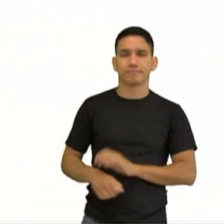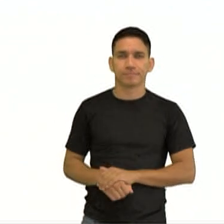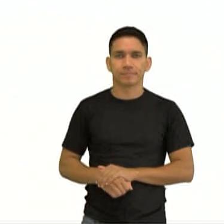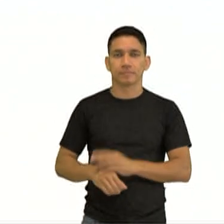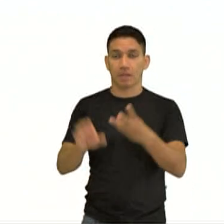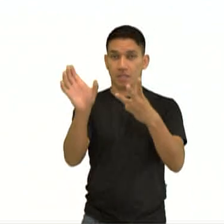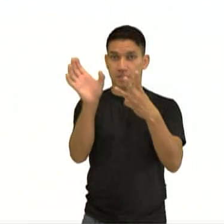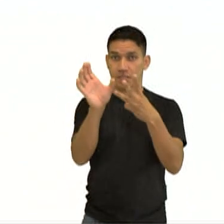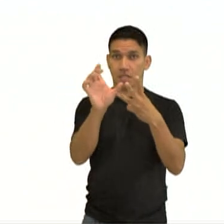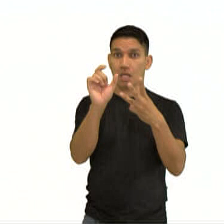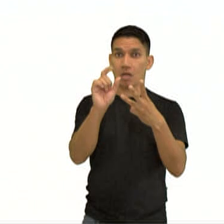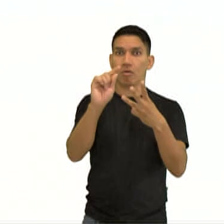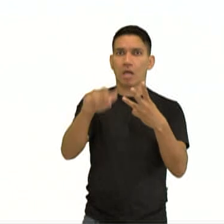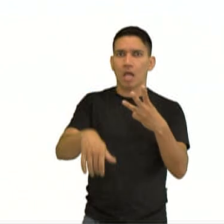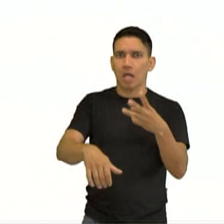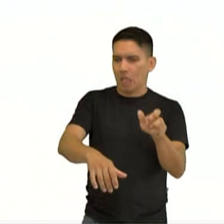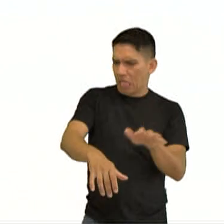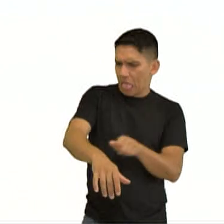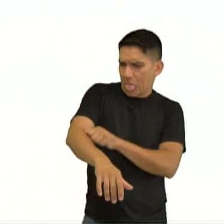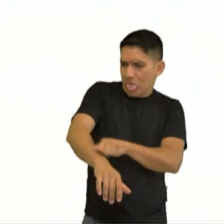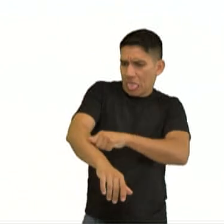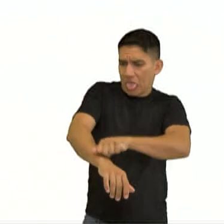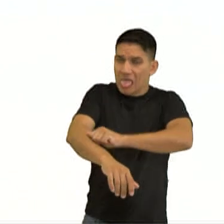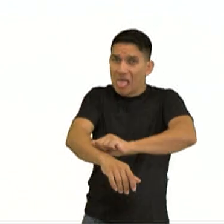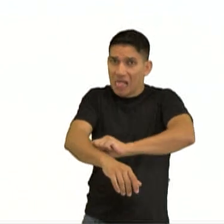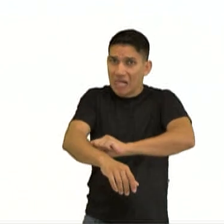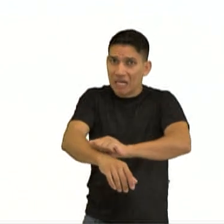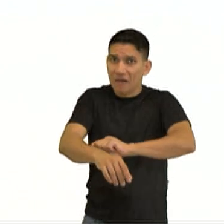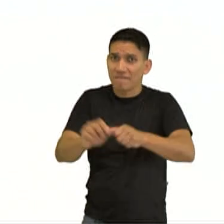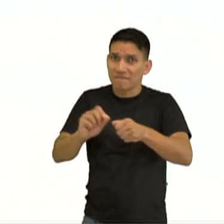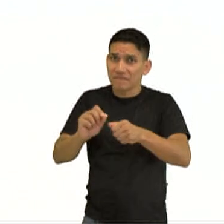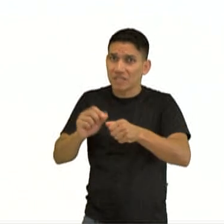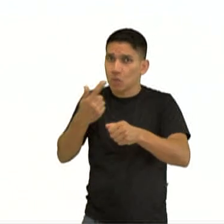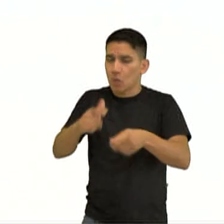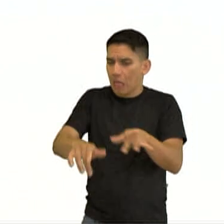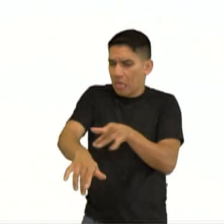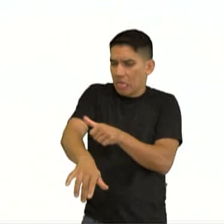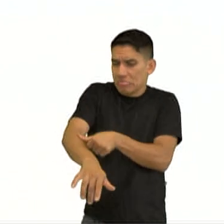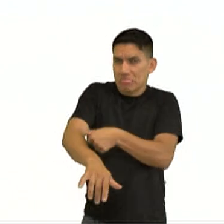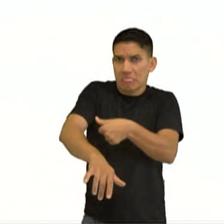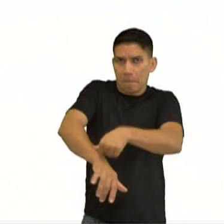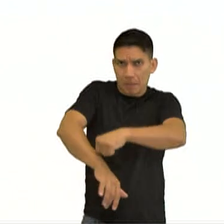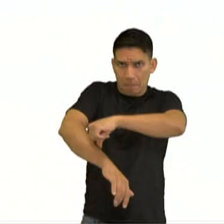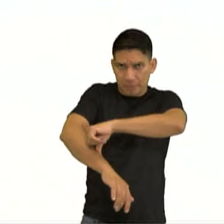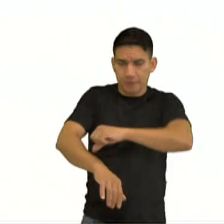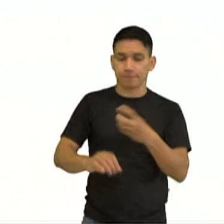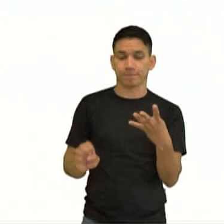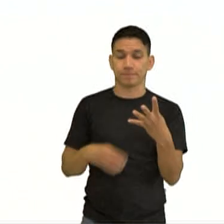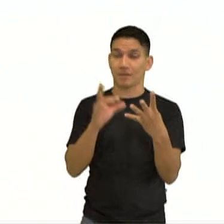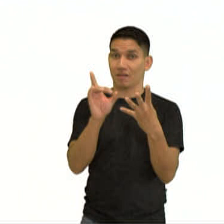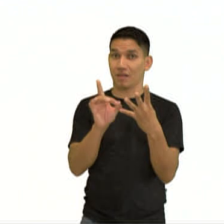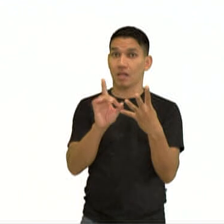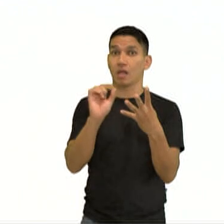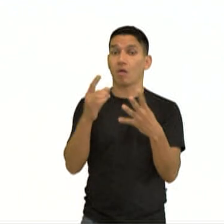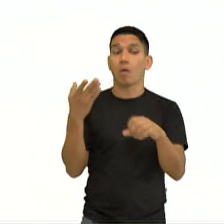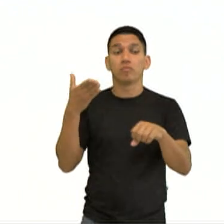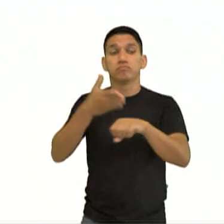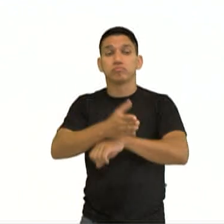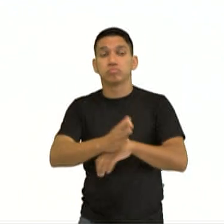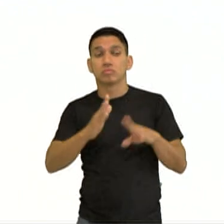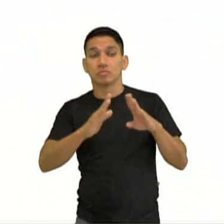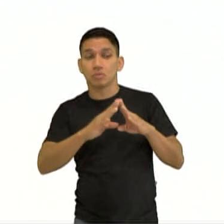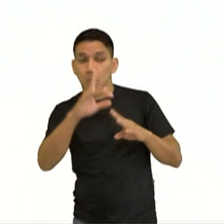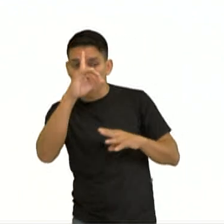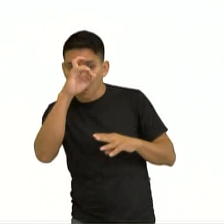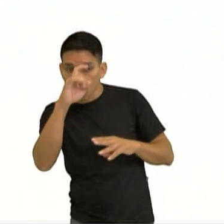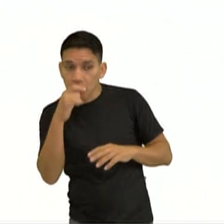Alternativa C, passar um antisséptico e fazer um curativo. Alternativa D, procurar um posto de saúde